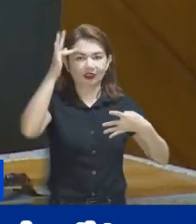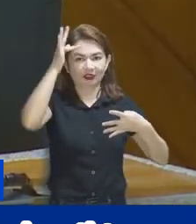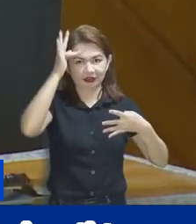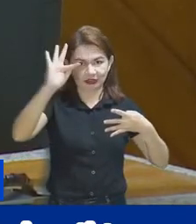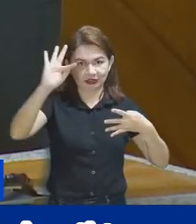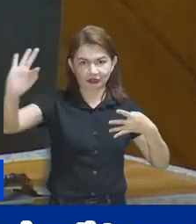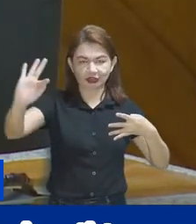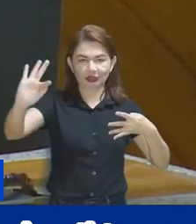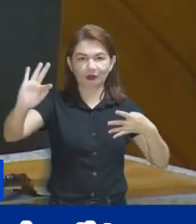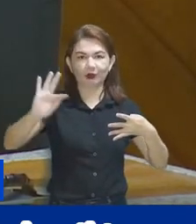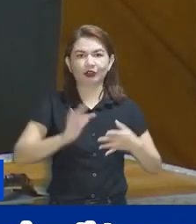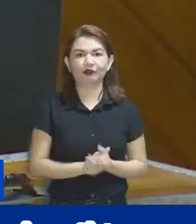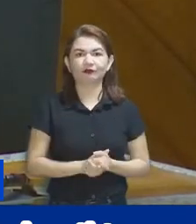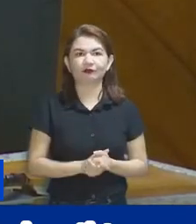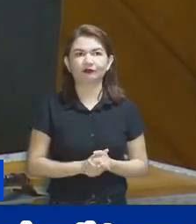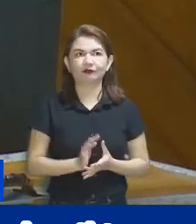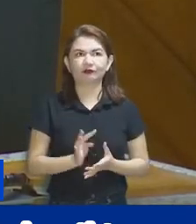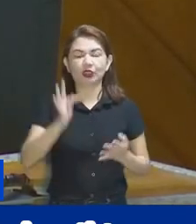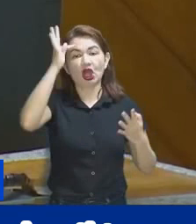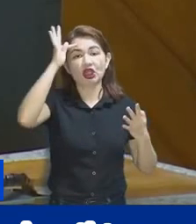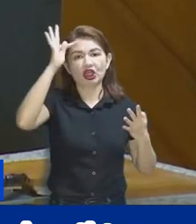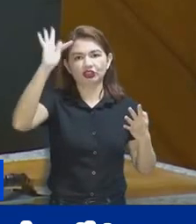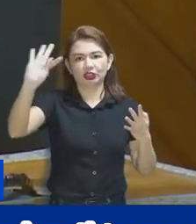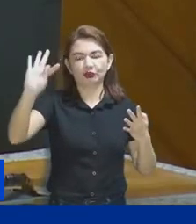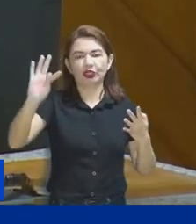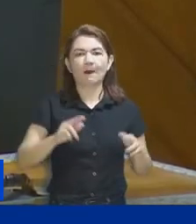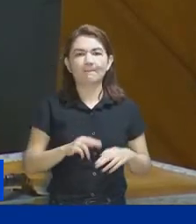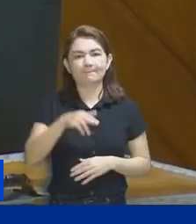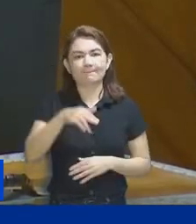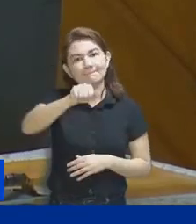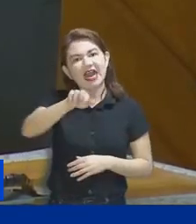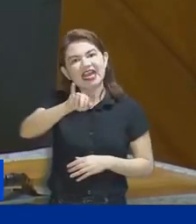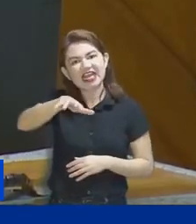Maria Ramos de Souza, que informou à polícia que